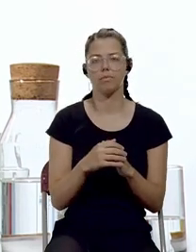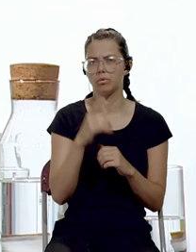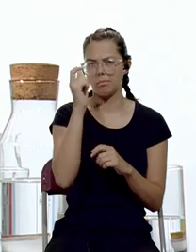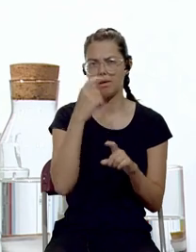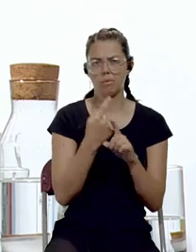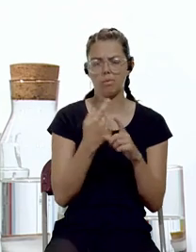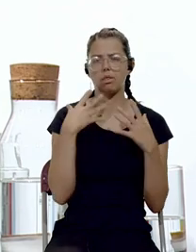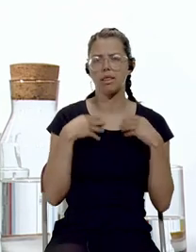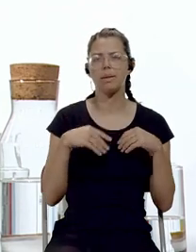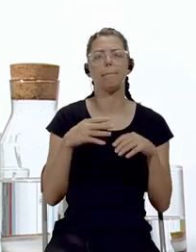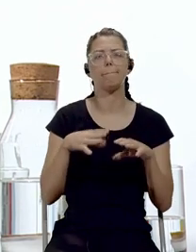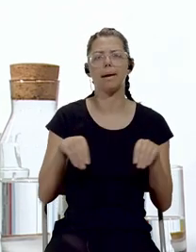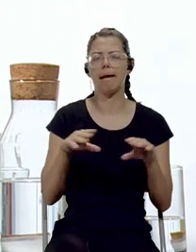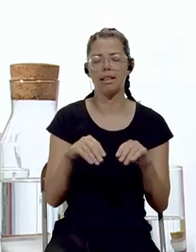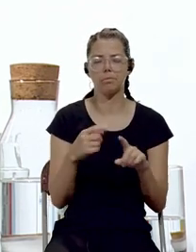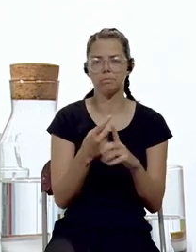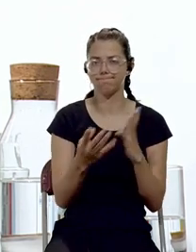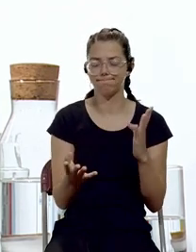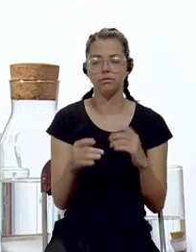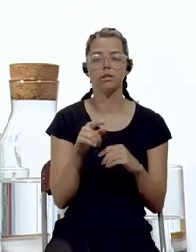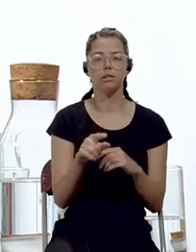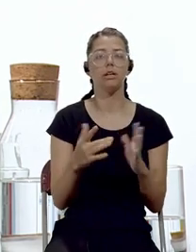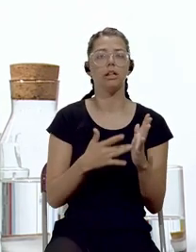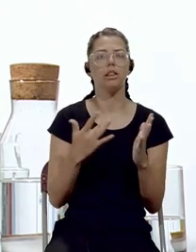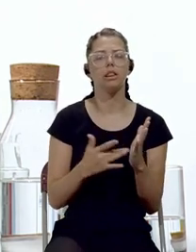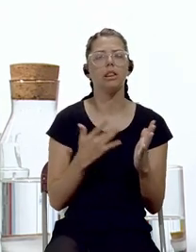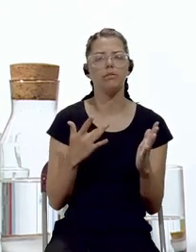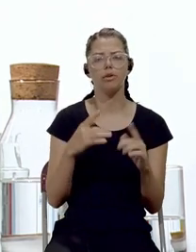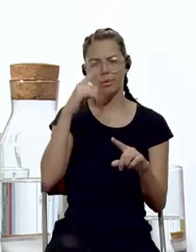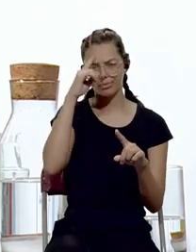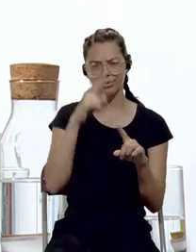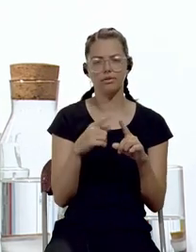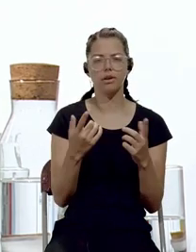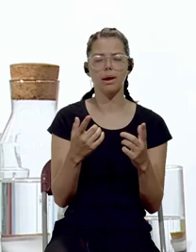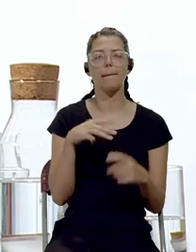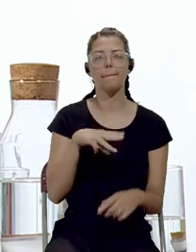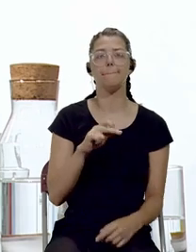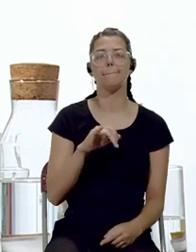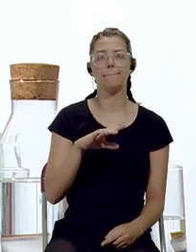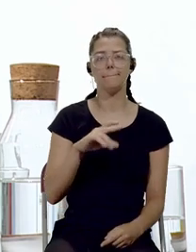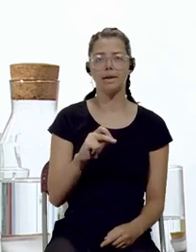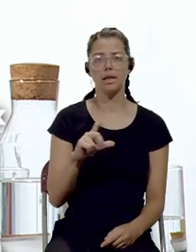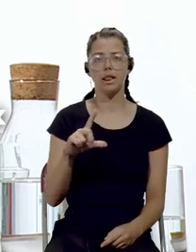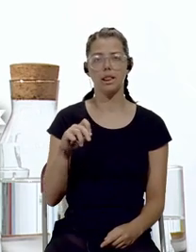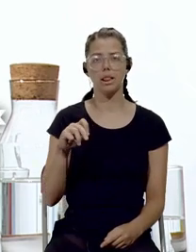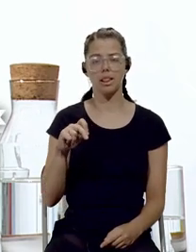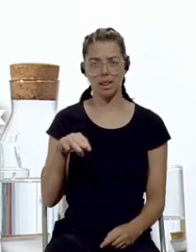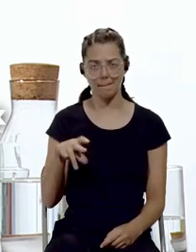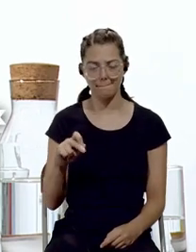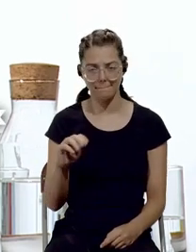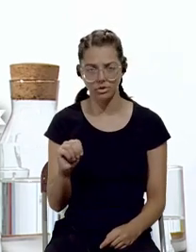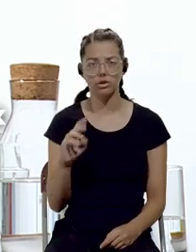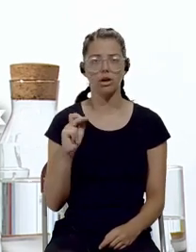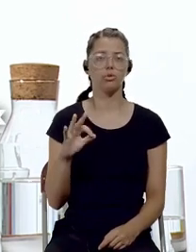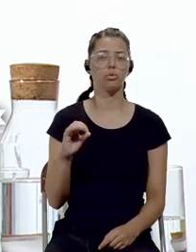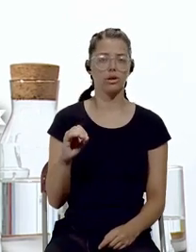é um livro que parte de tentar percorrer o caminho que a Maria Lamas fez no final dos anos 40 para escrever